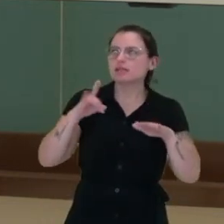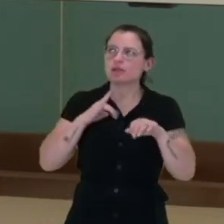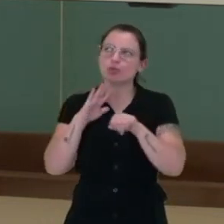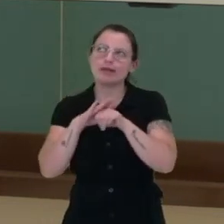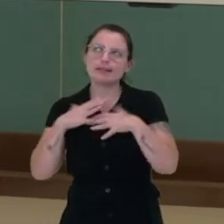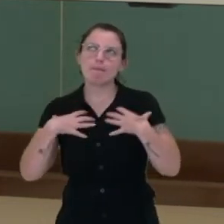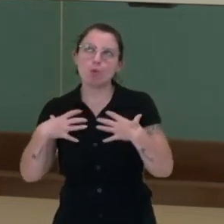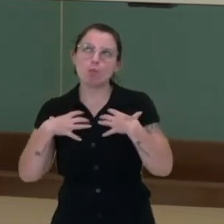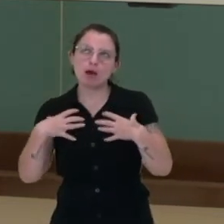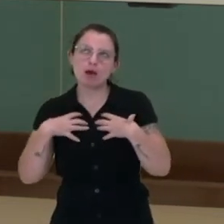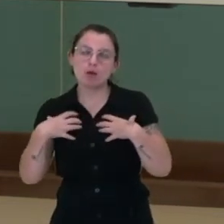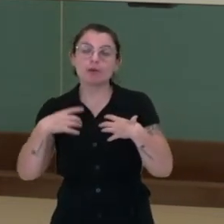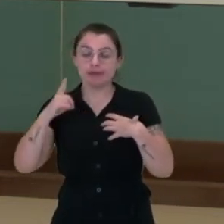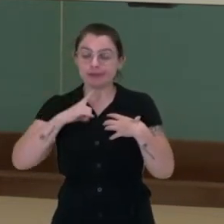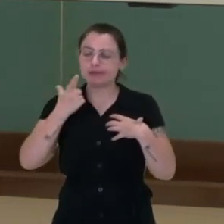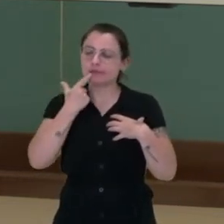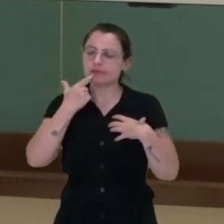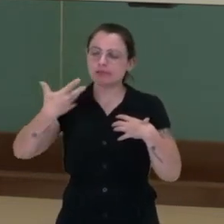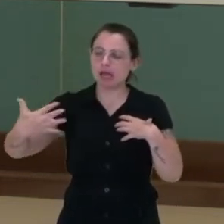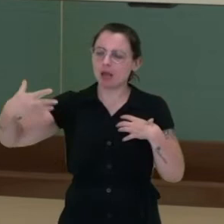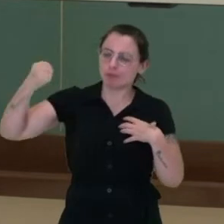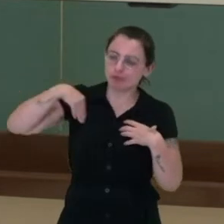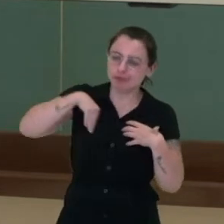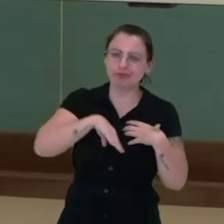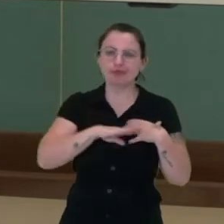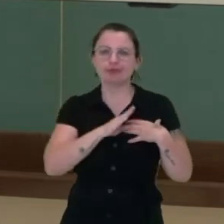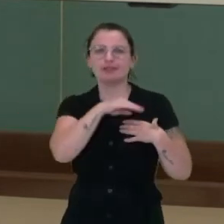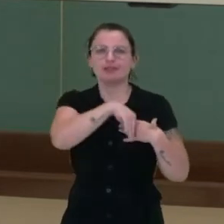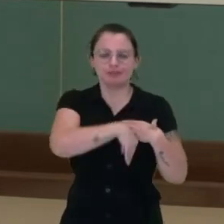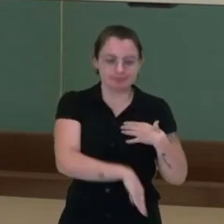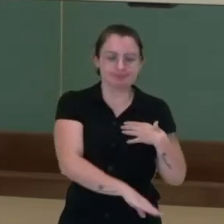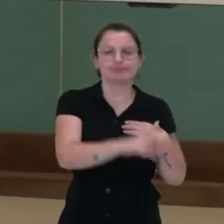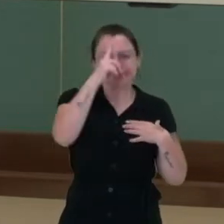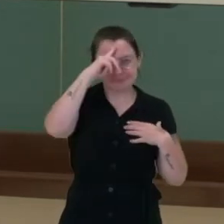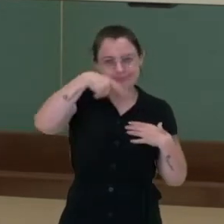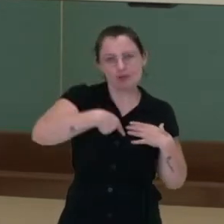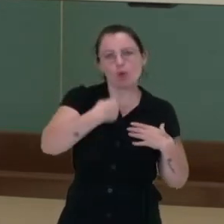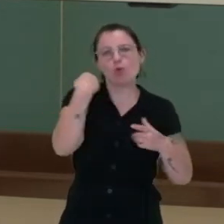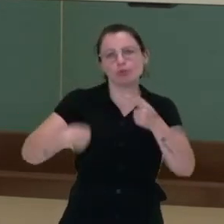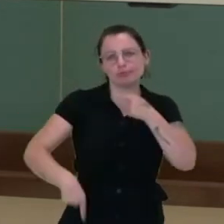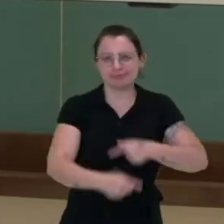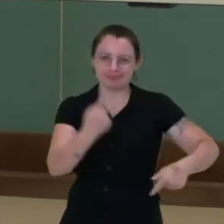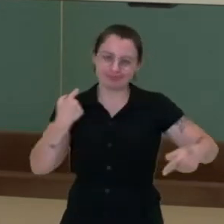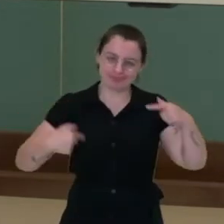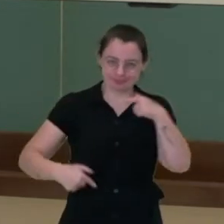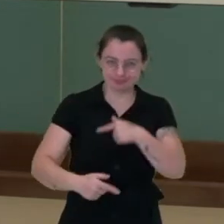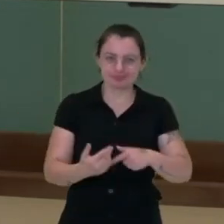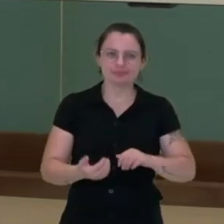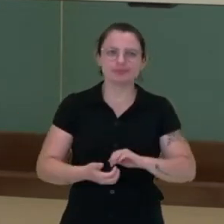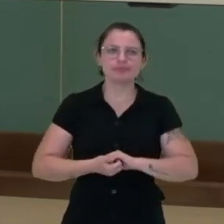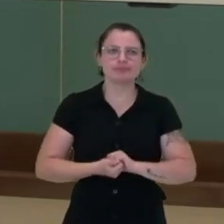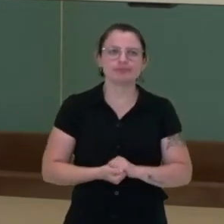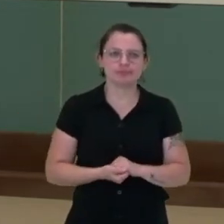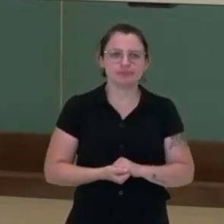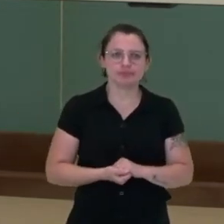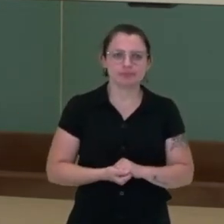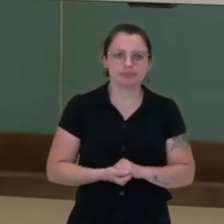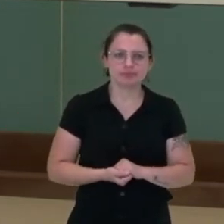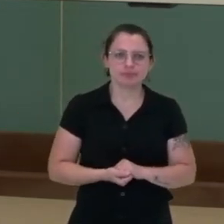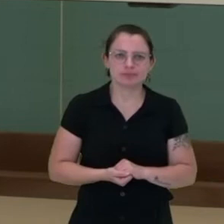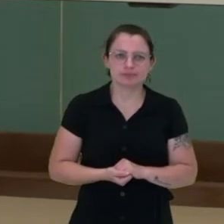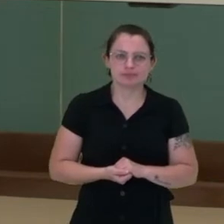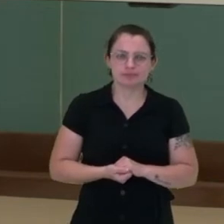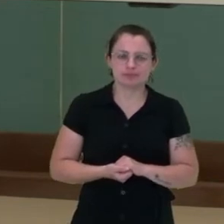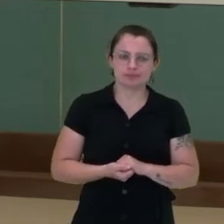e lá passa sangue. E foi transportado, levado para outras regiões do corpo dessa pessoa. Você